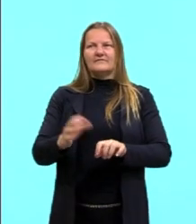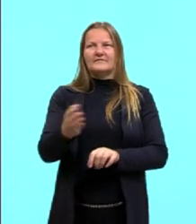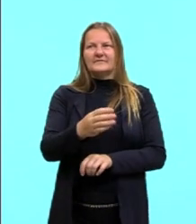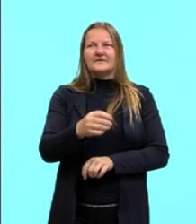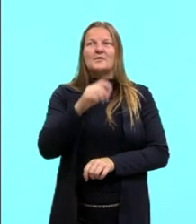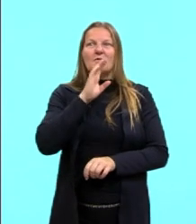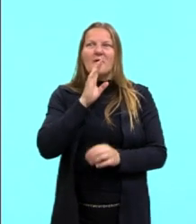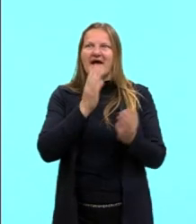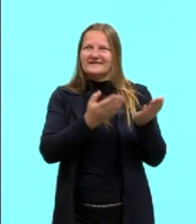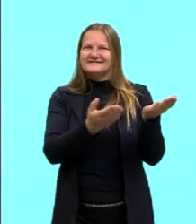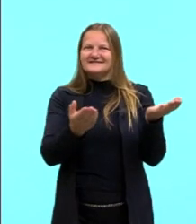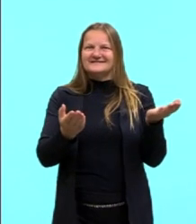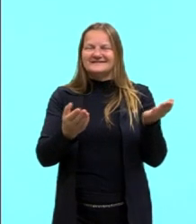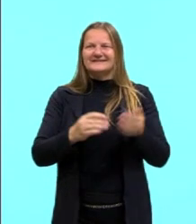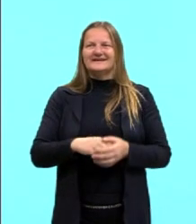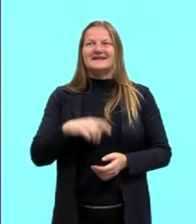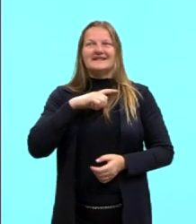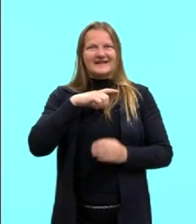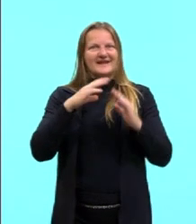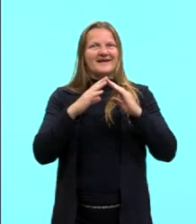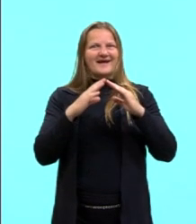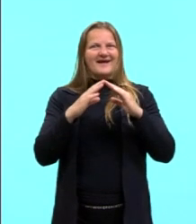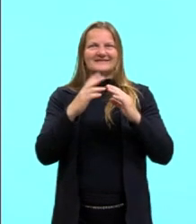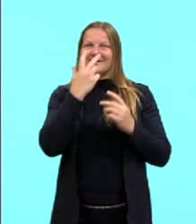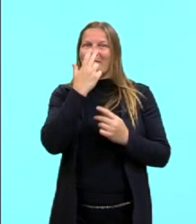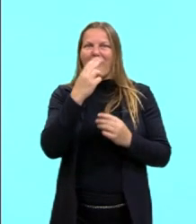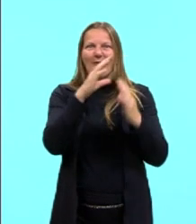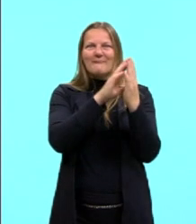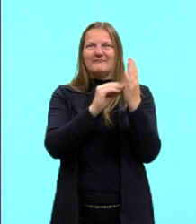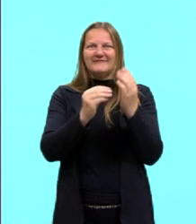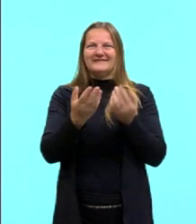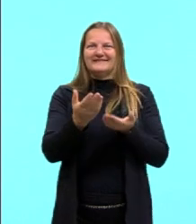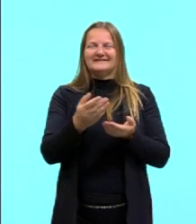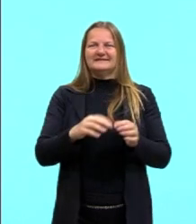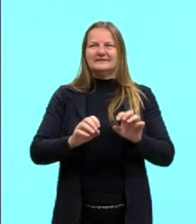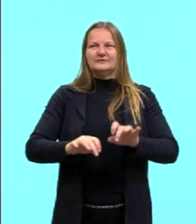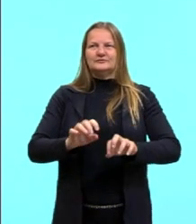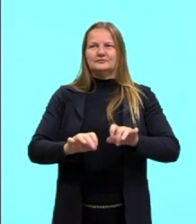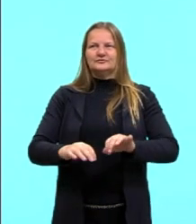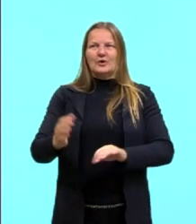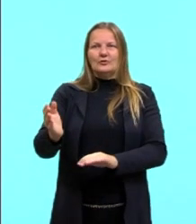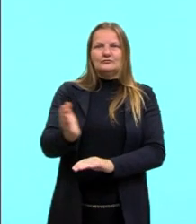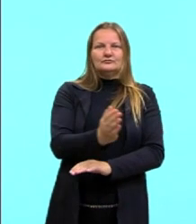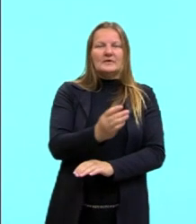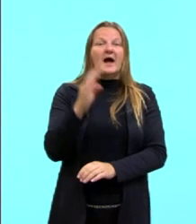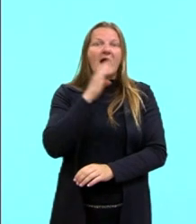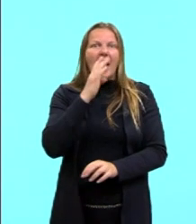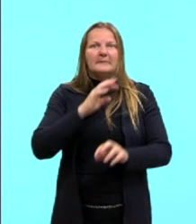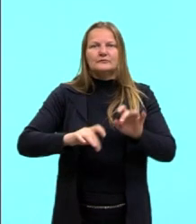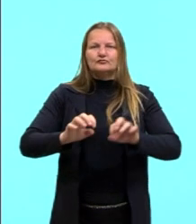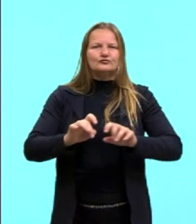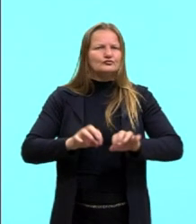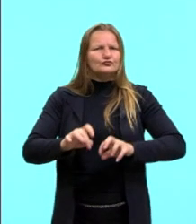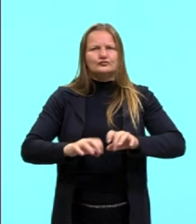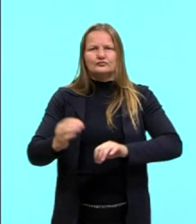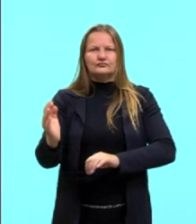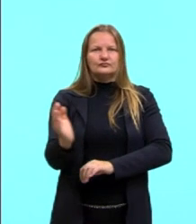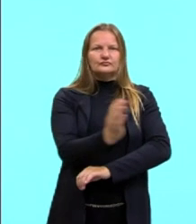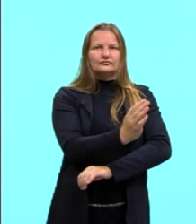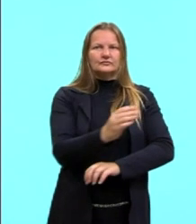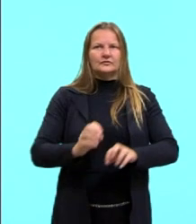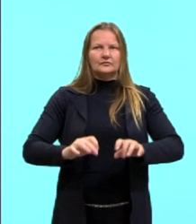Idêntica uma que eu tenho em casa tá E aí a máquina de escrever ela tá ainda mais rápido esse processo